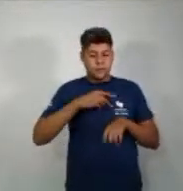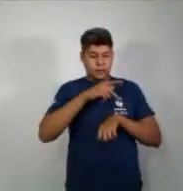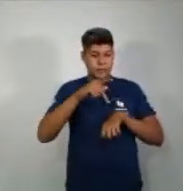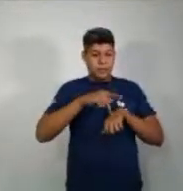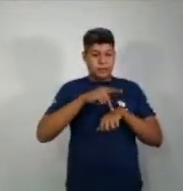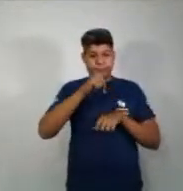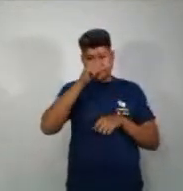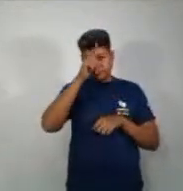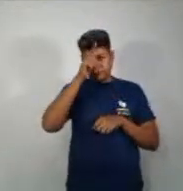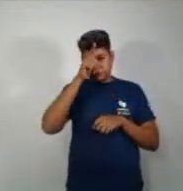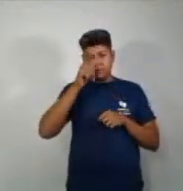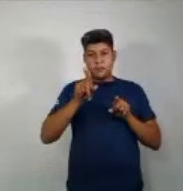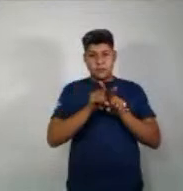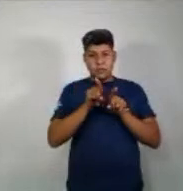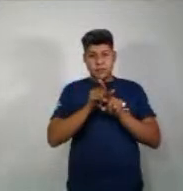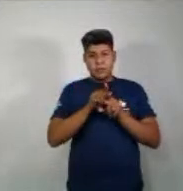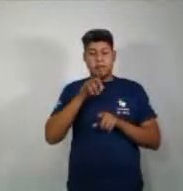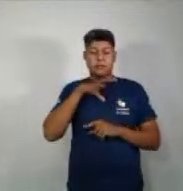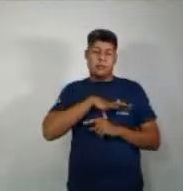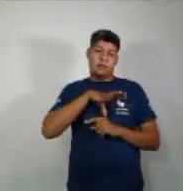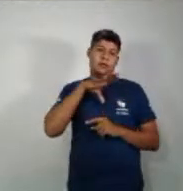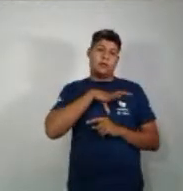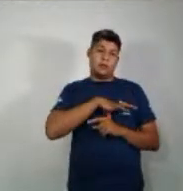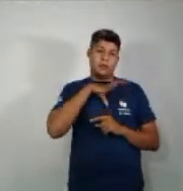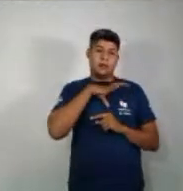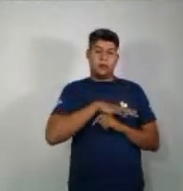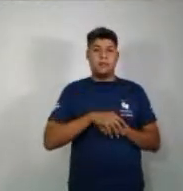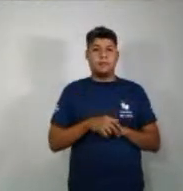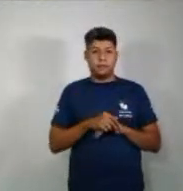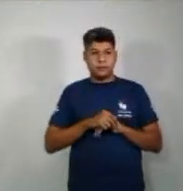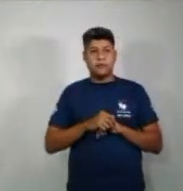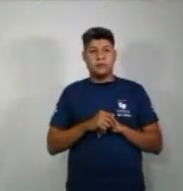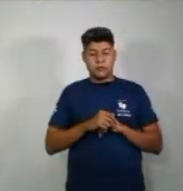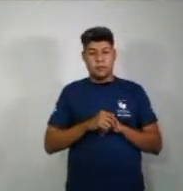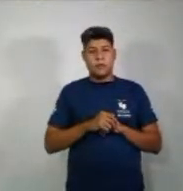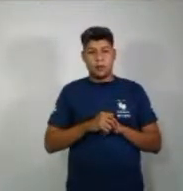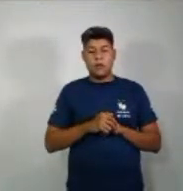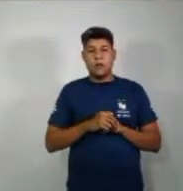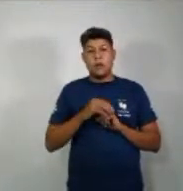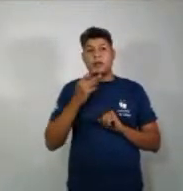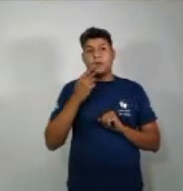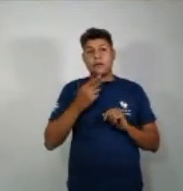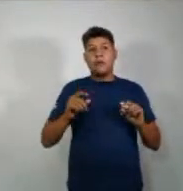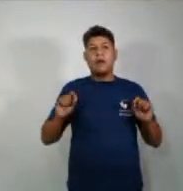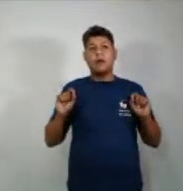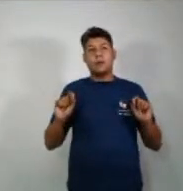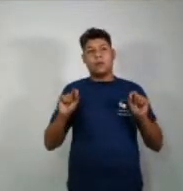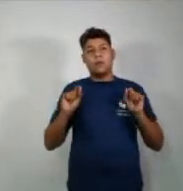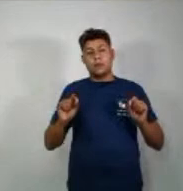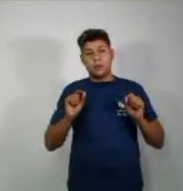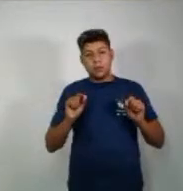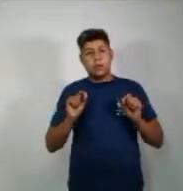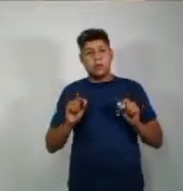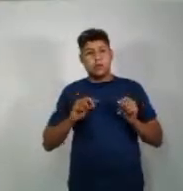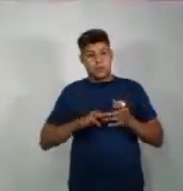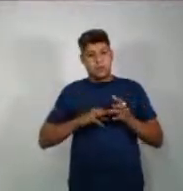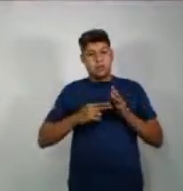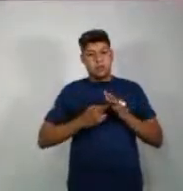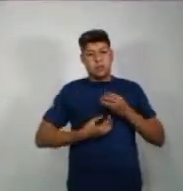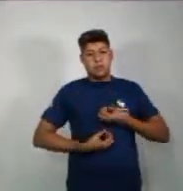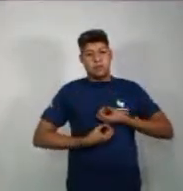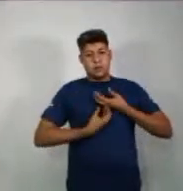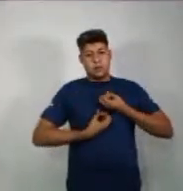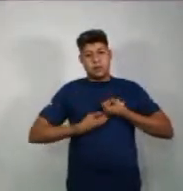porque ele também falava, né, alemão. E ele conta um episódio, por exemplo, quando ele foi traduzir um poema do Mário